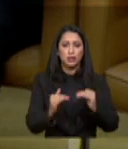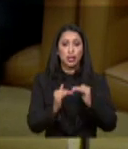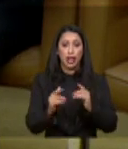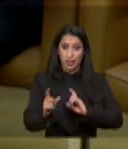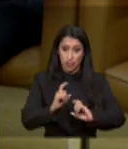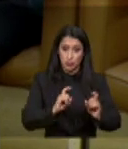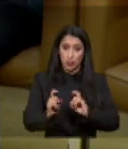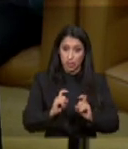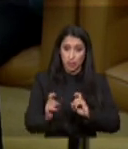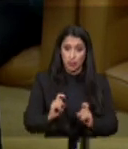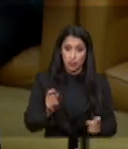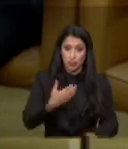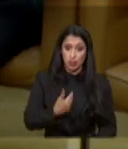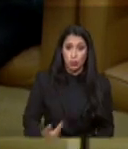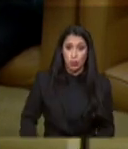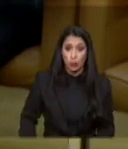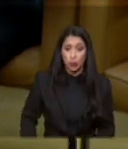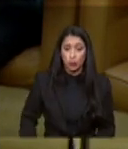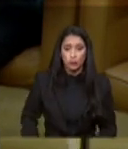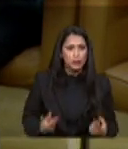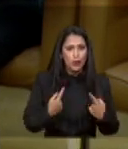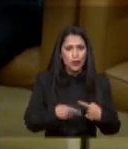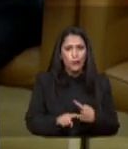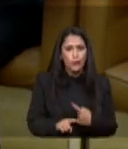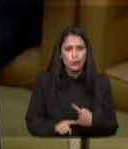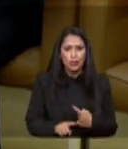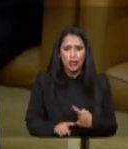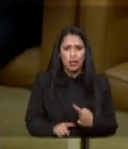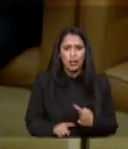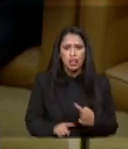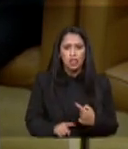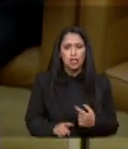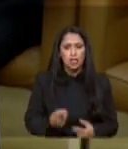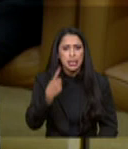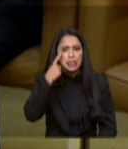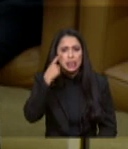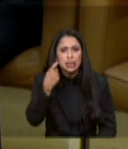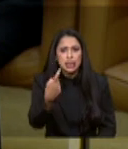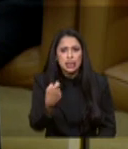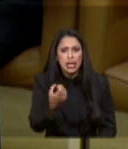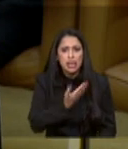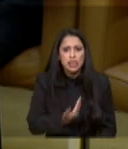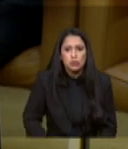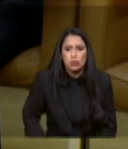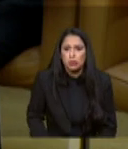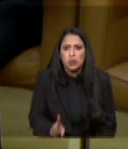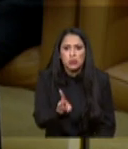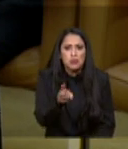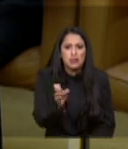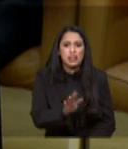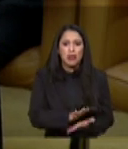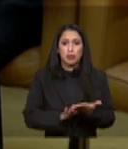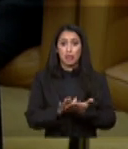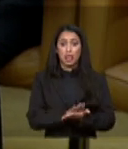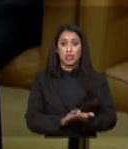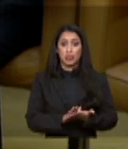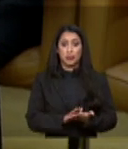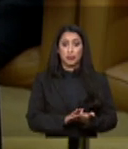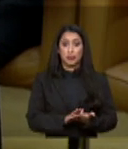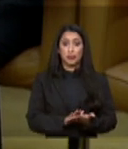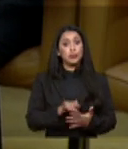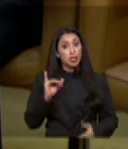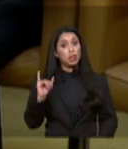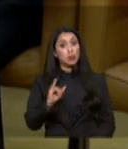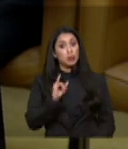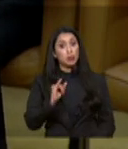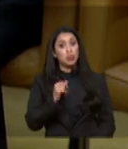à administração pública, e não perseguem o interesse público, porque os resultados, e isso é importante, os resultados